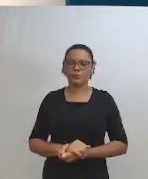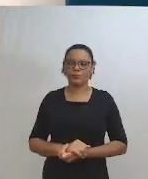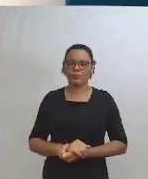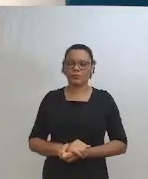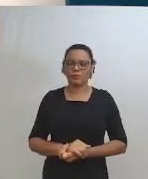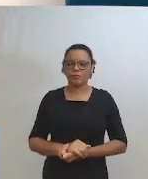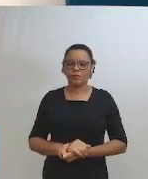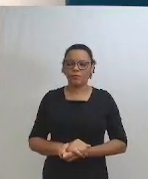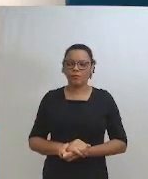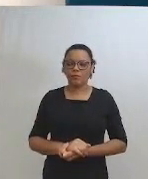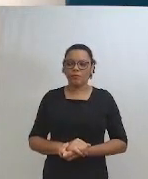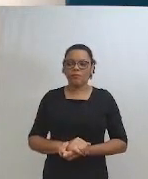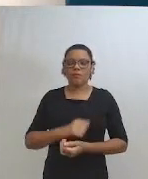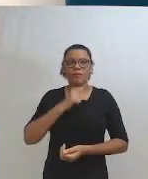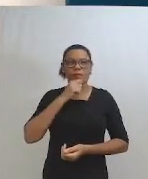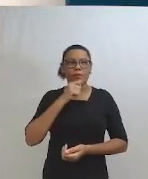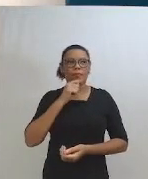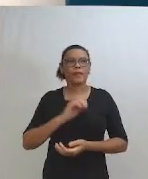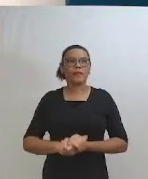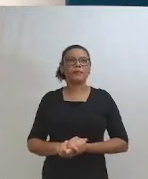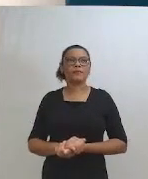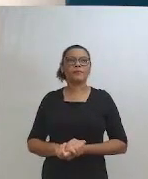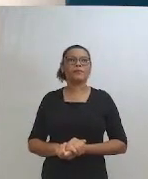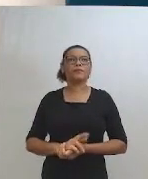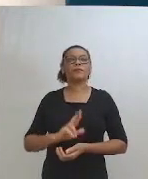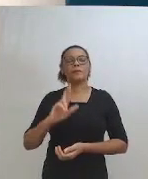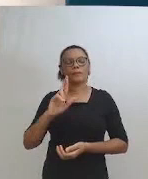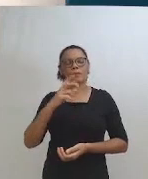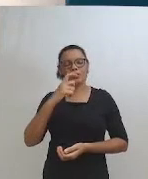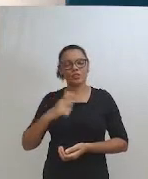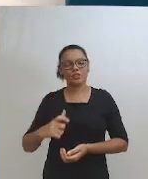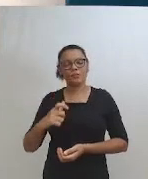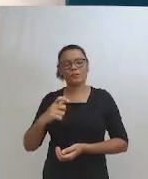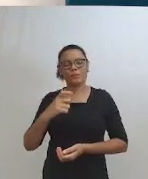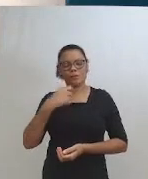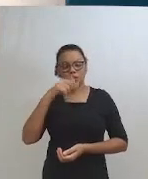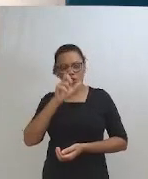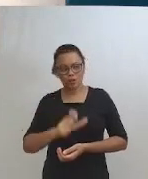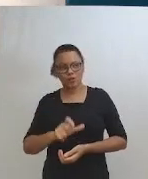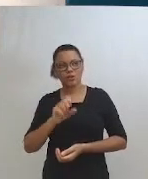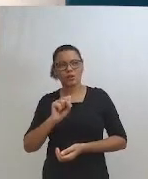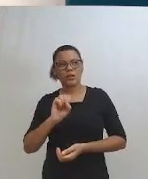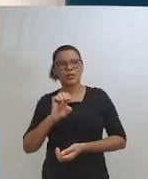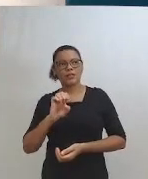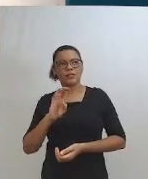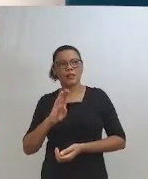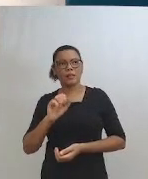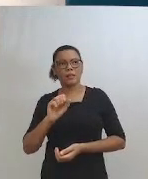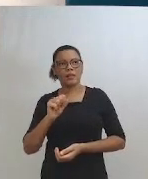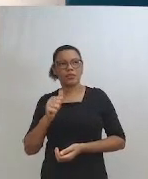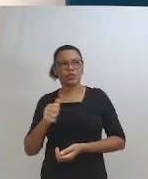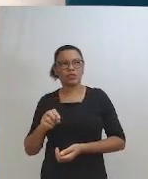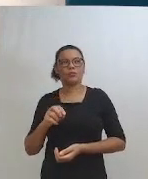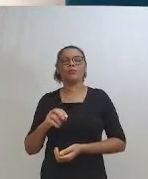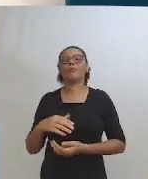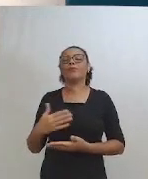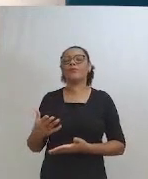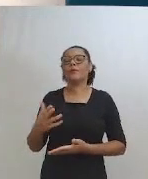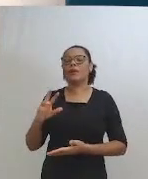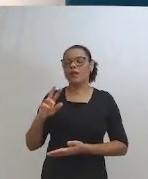Ainda sobre a relatoria do ministro Sebastião Reis, habeas corpus 826173.